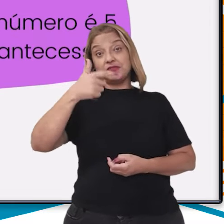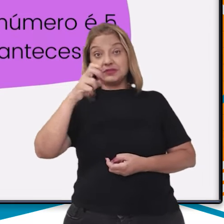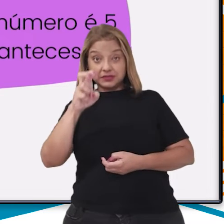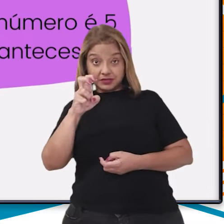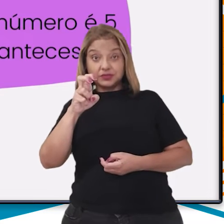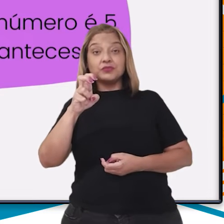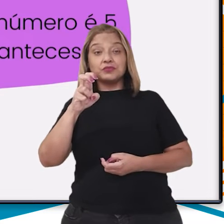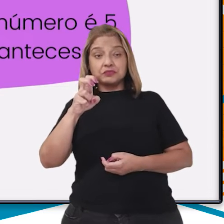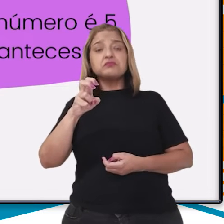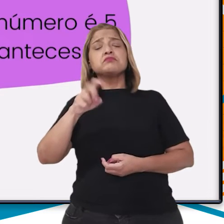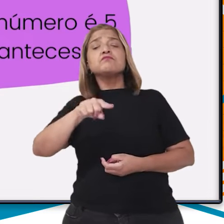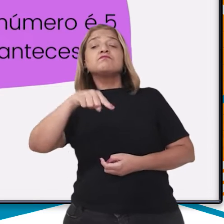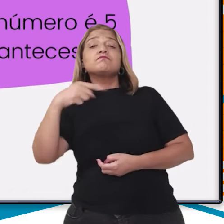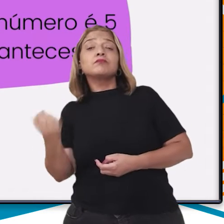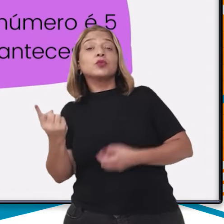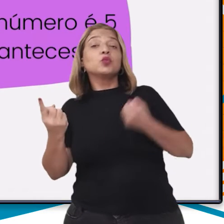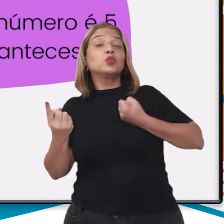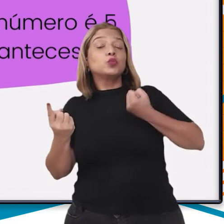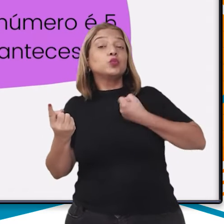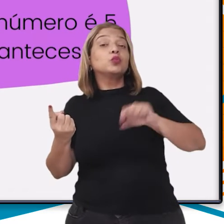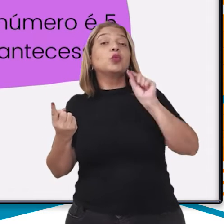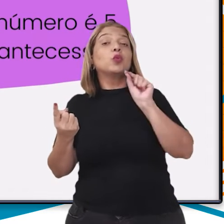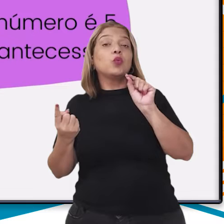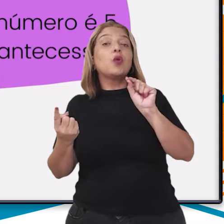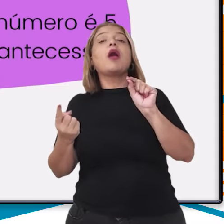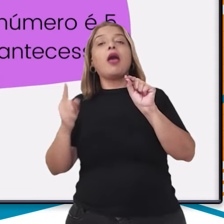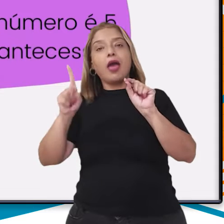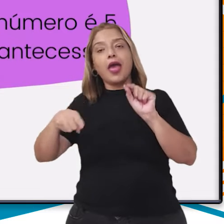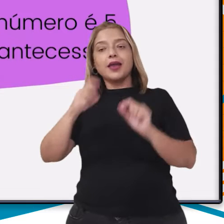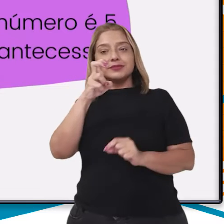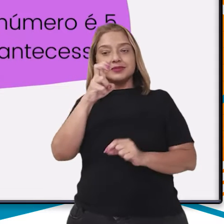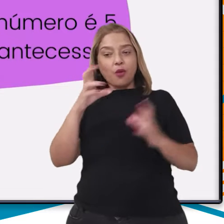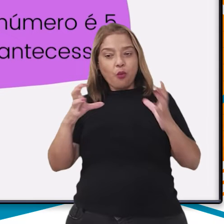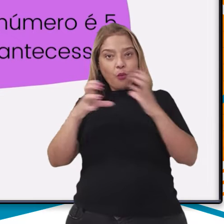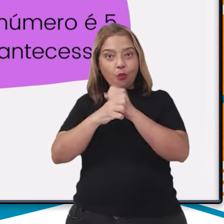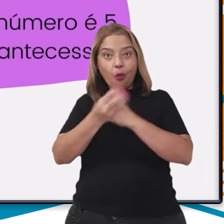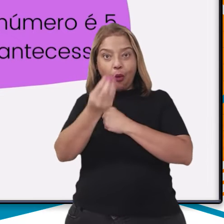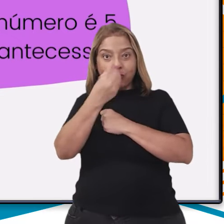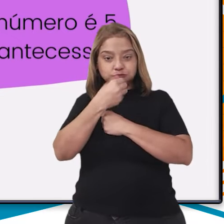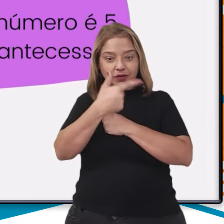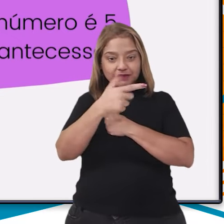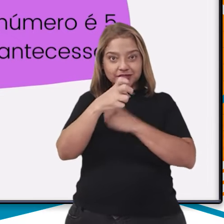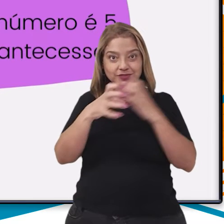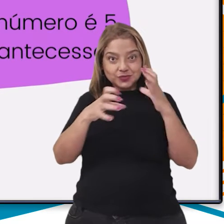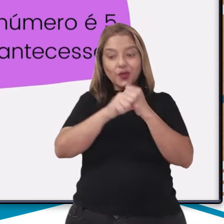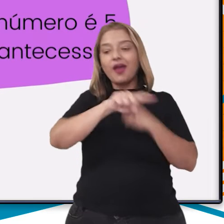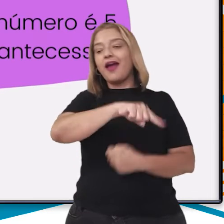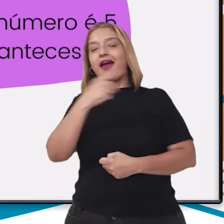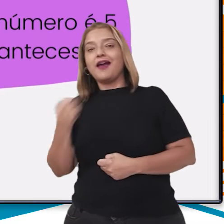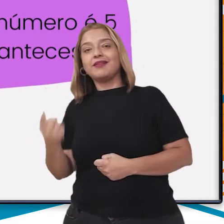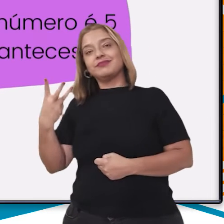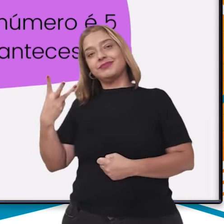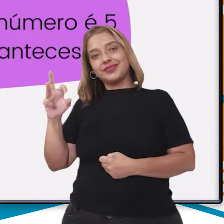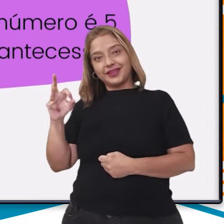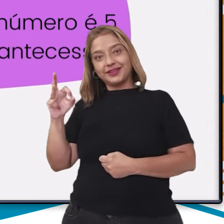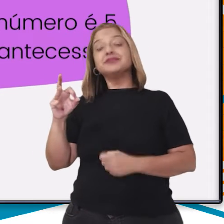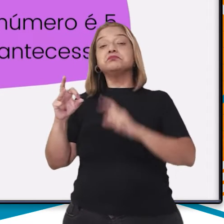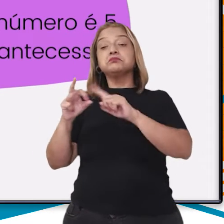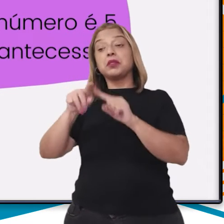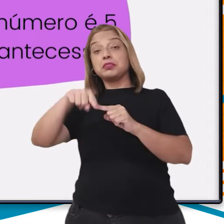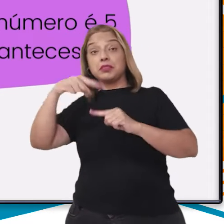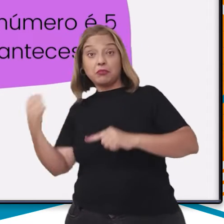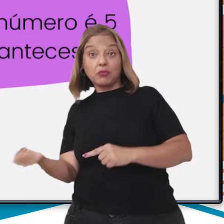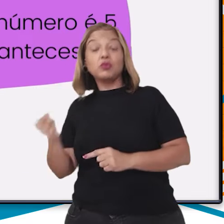20, 25. Portanto, o próximo número tem 5 unidades a mais. Seria o 30. Depois